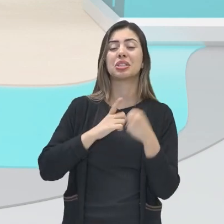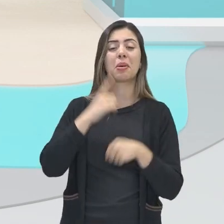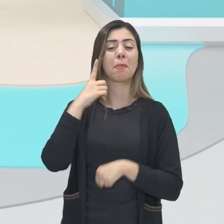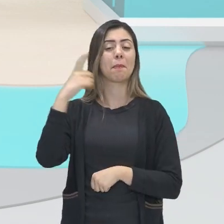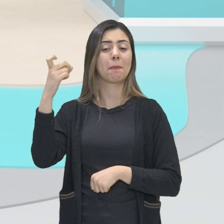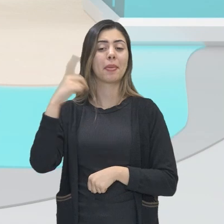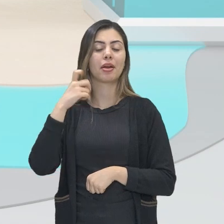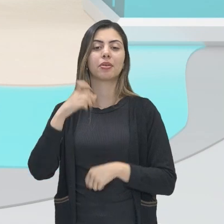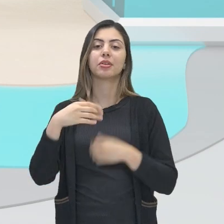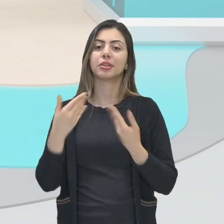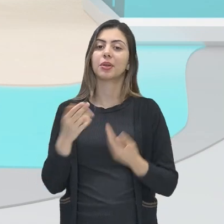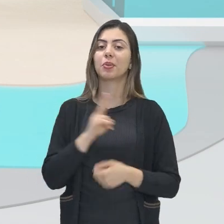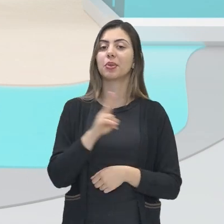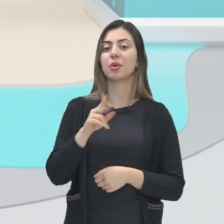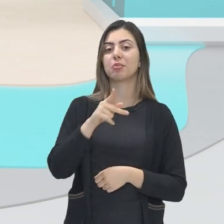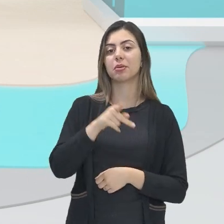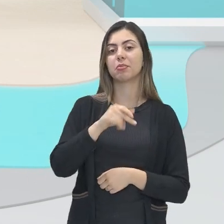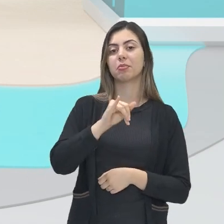nome ping-pong.